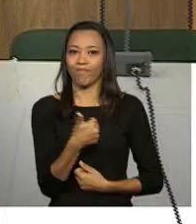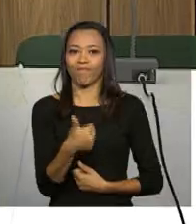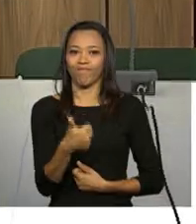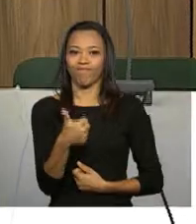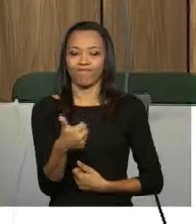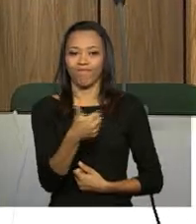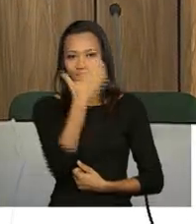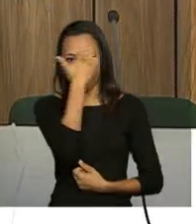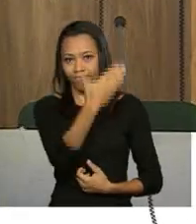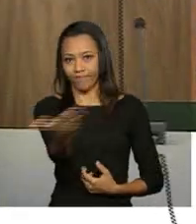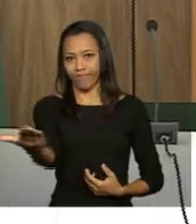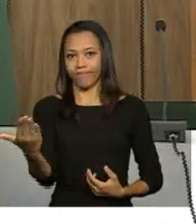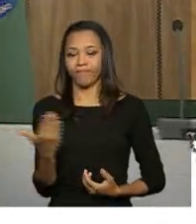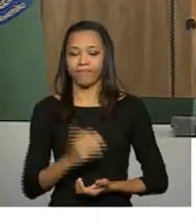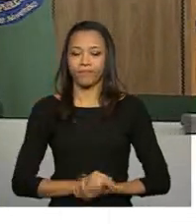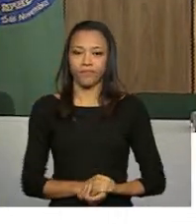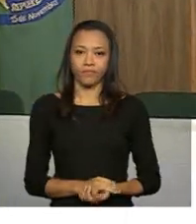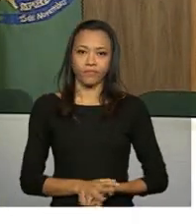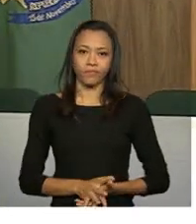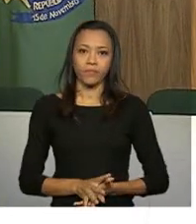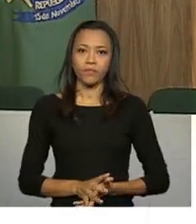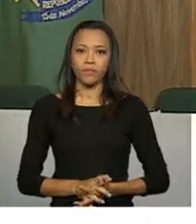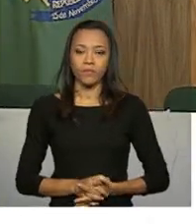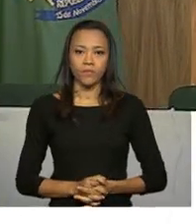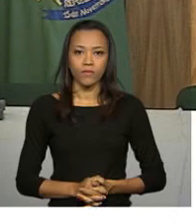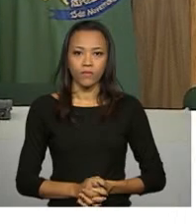bom obrigado obrigado a